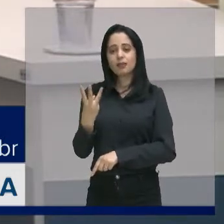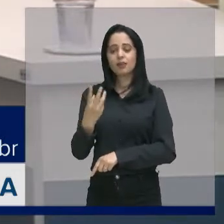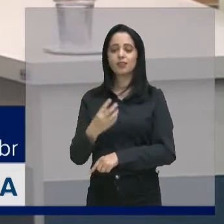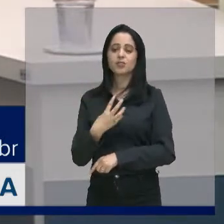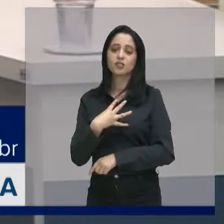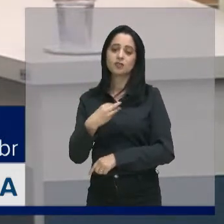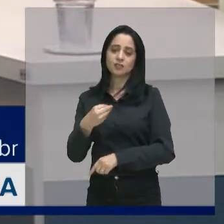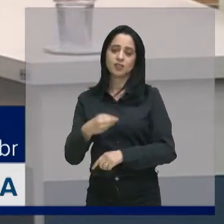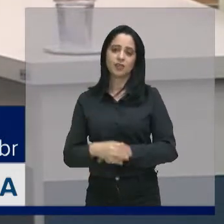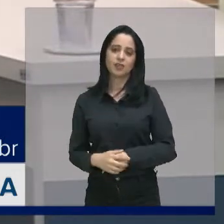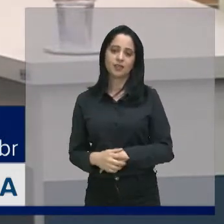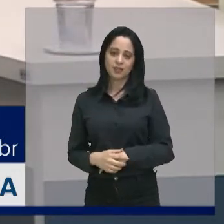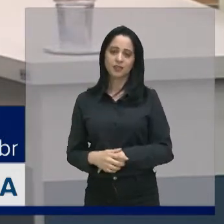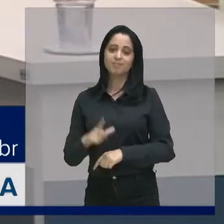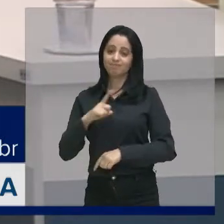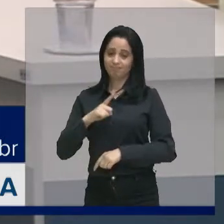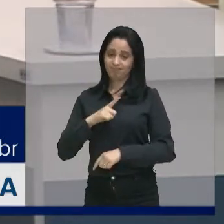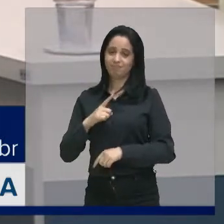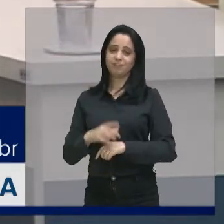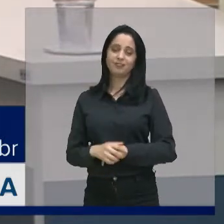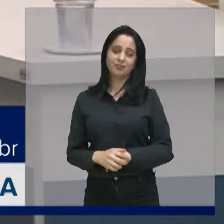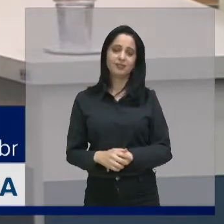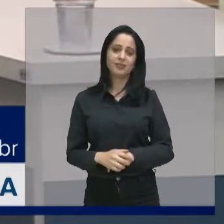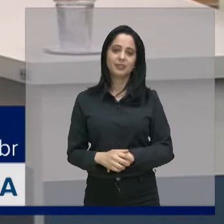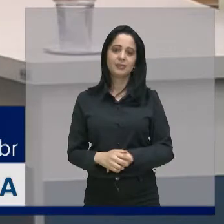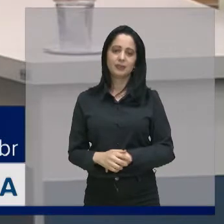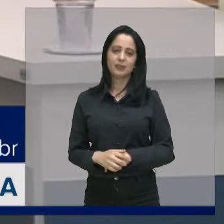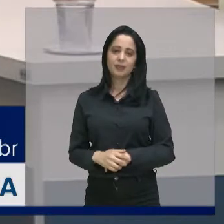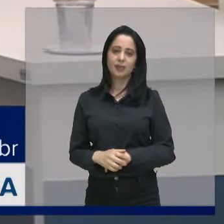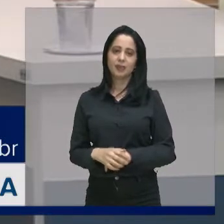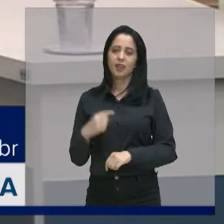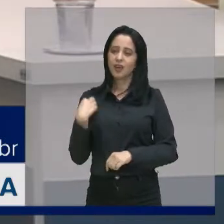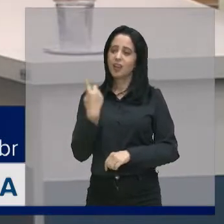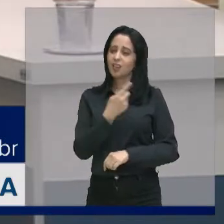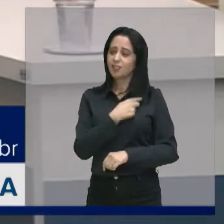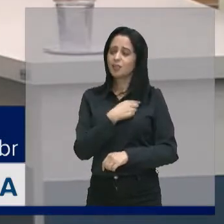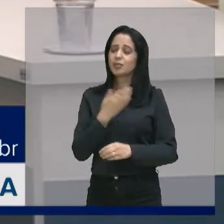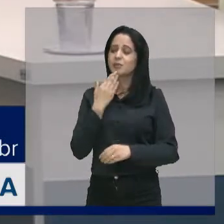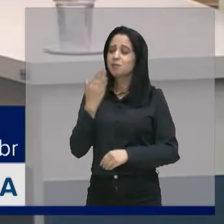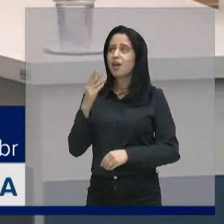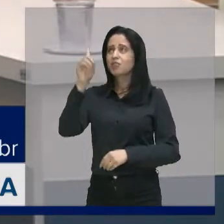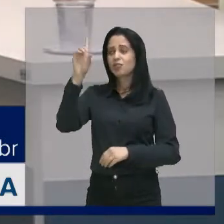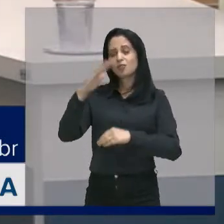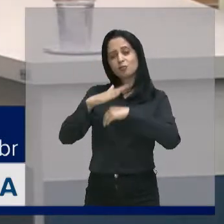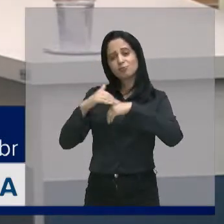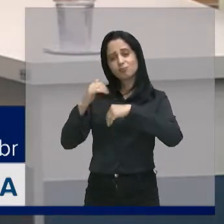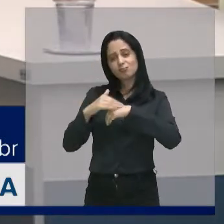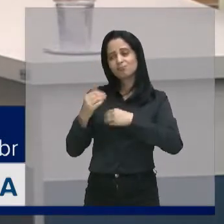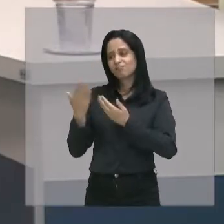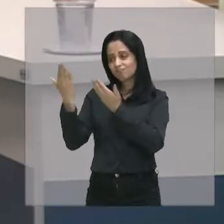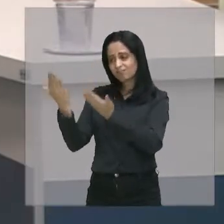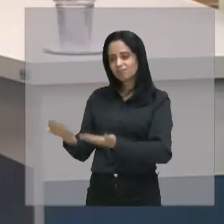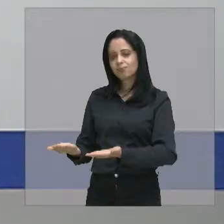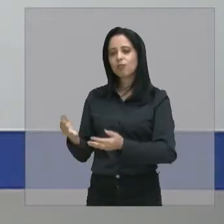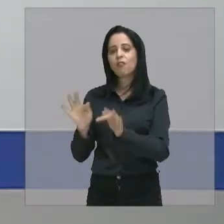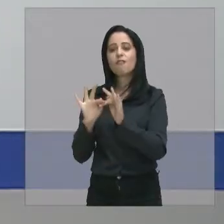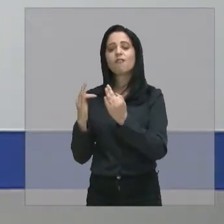deixar aí para os filhos Márcio Júnior, para o Igor Henrique, os nossos sentimentos, que Deus conforte corações. Obrigado, senhor presidente.